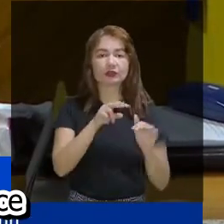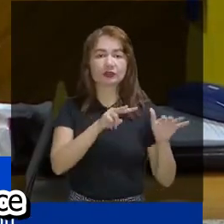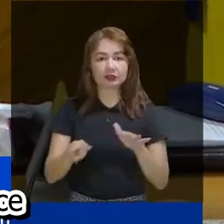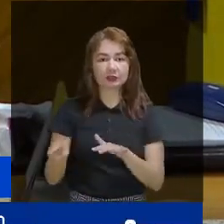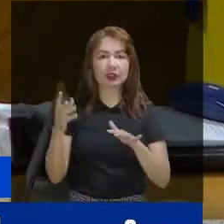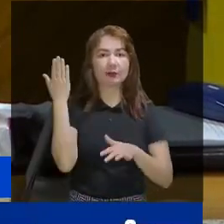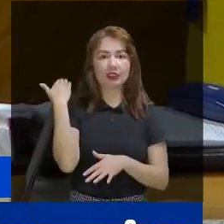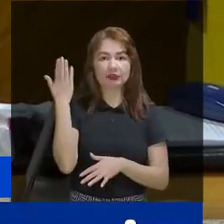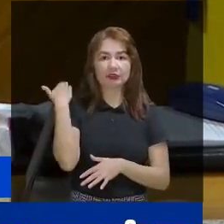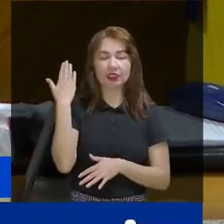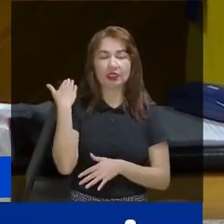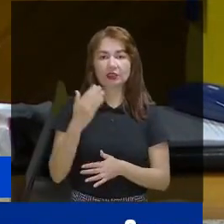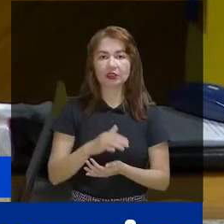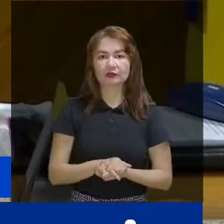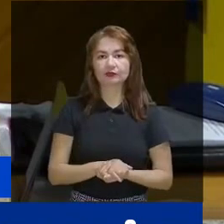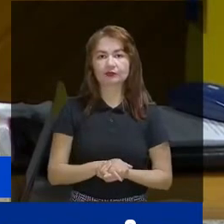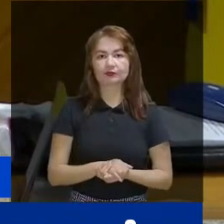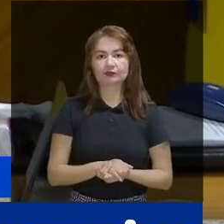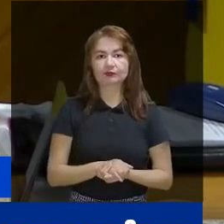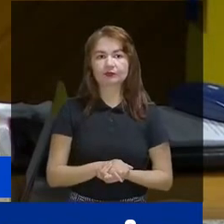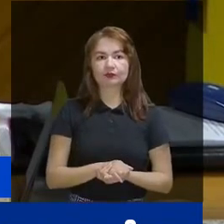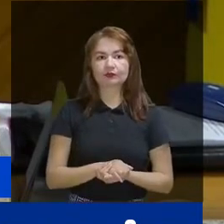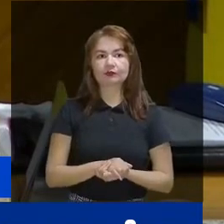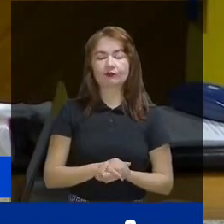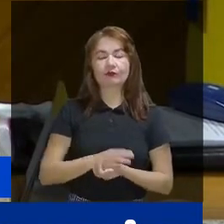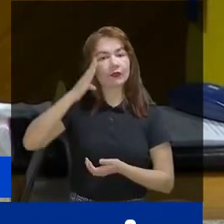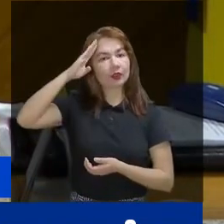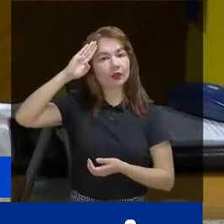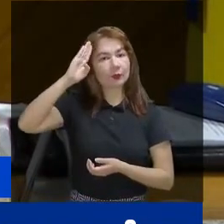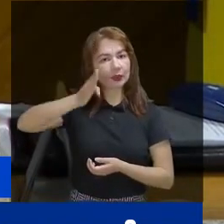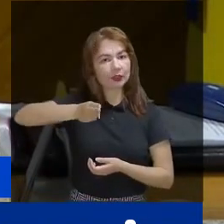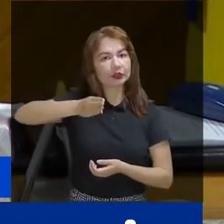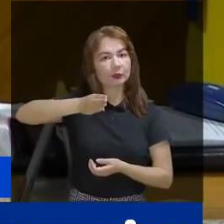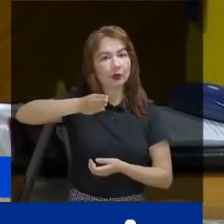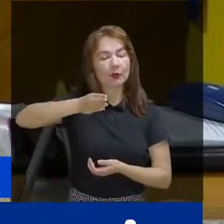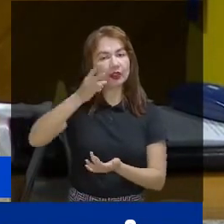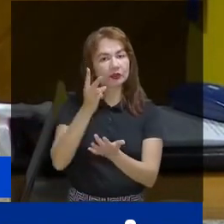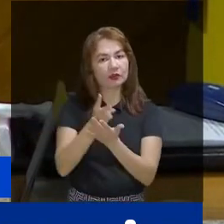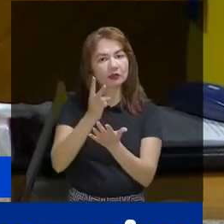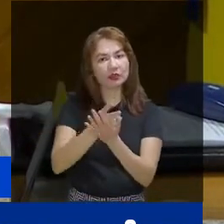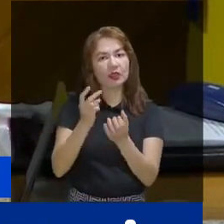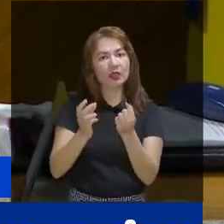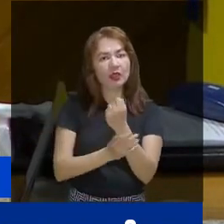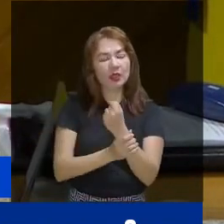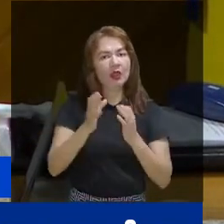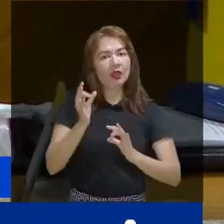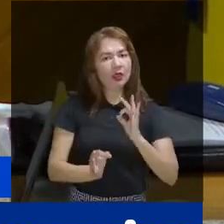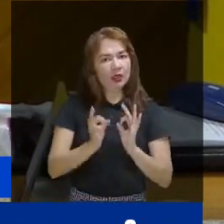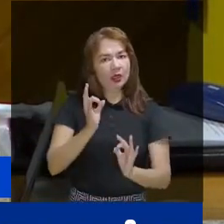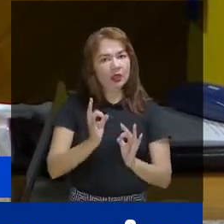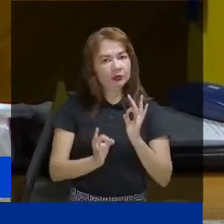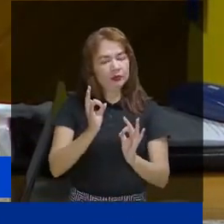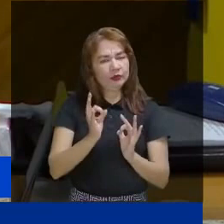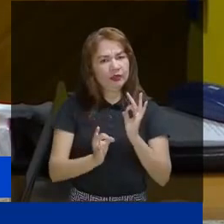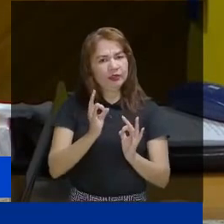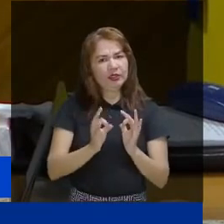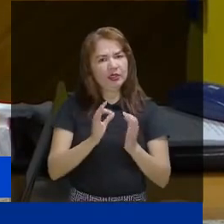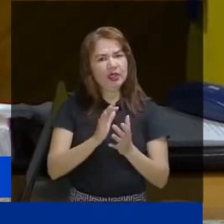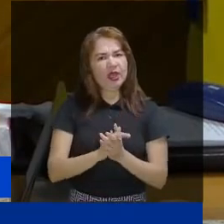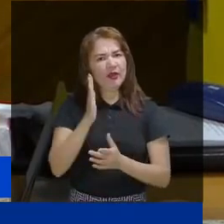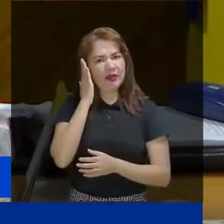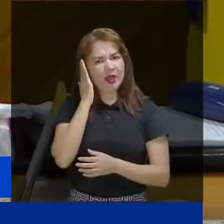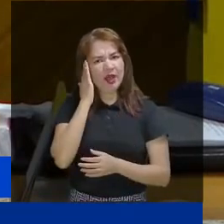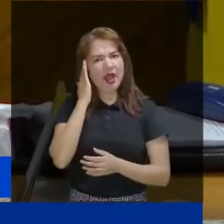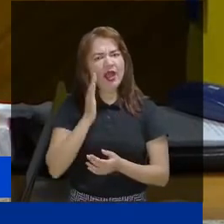semana passada, ele está priorizando para manter a segurança jurídica, ele está se curvando ao seu